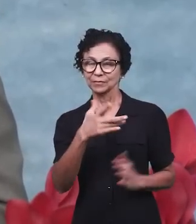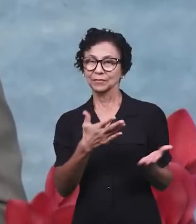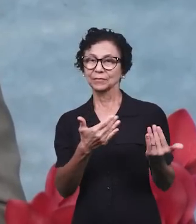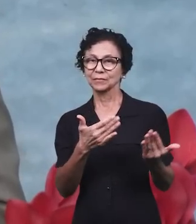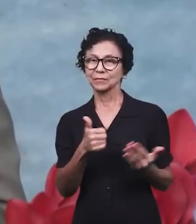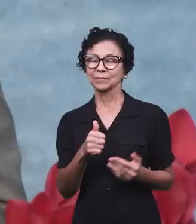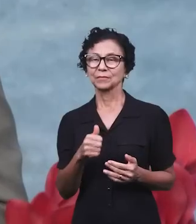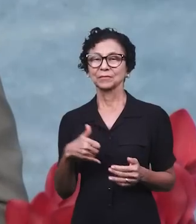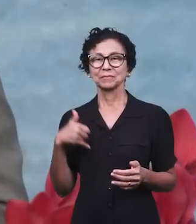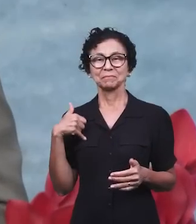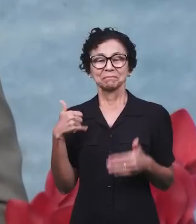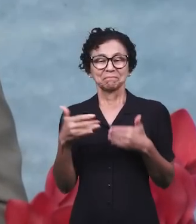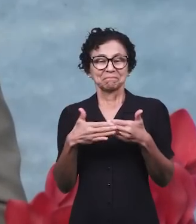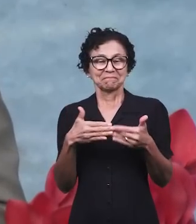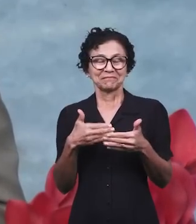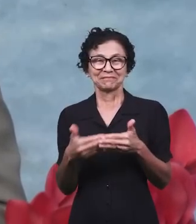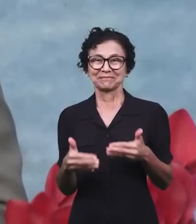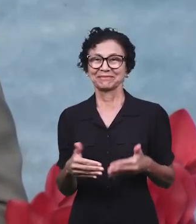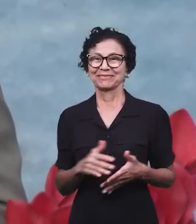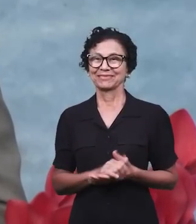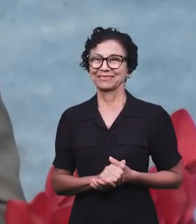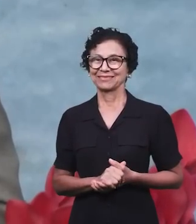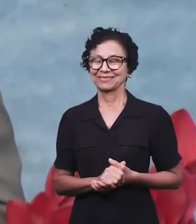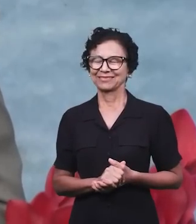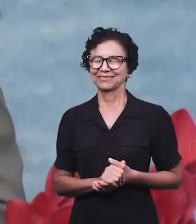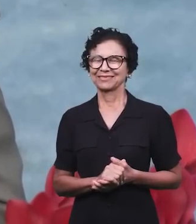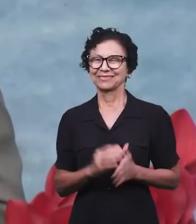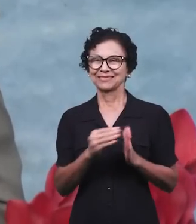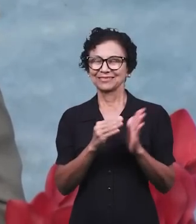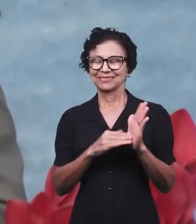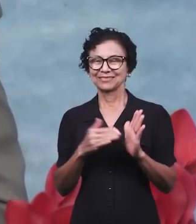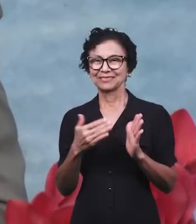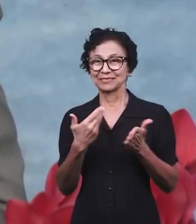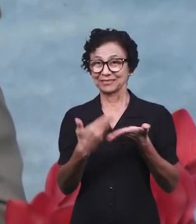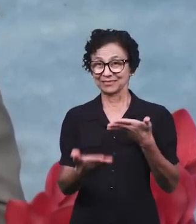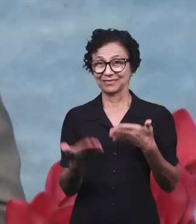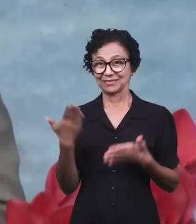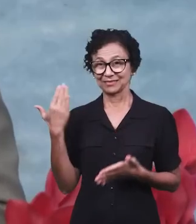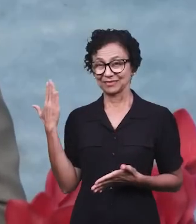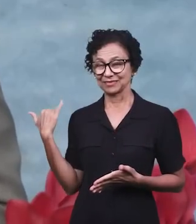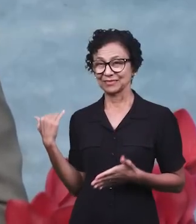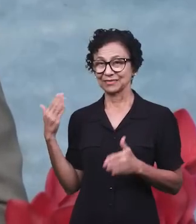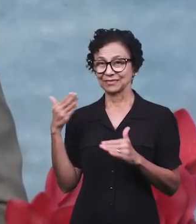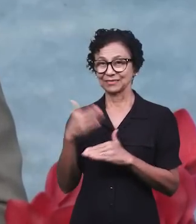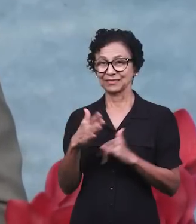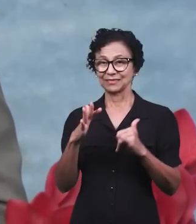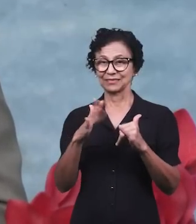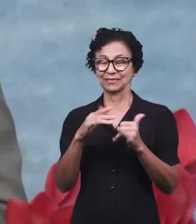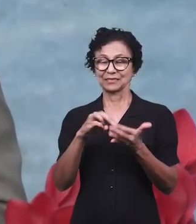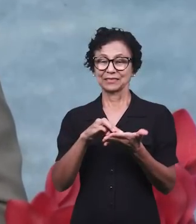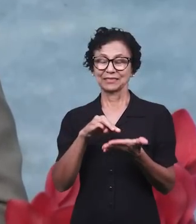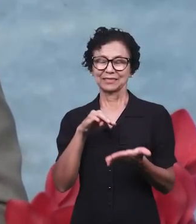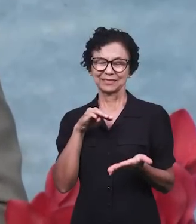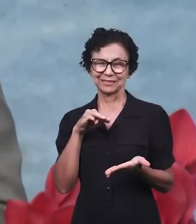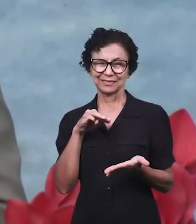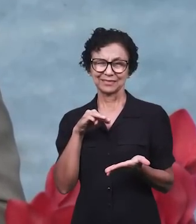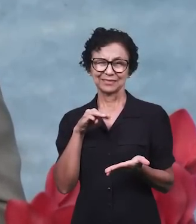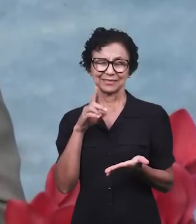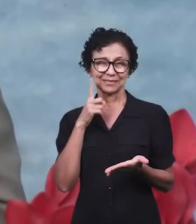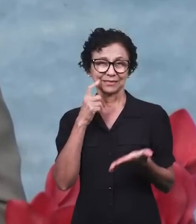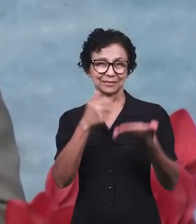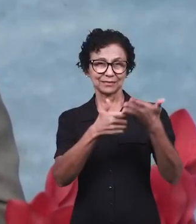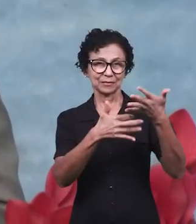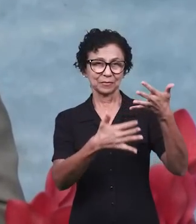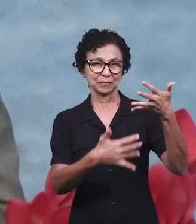você, jovem de todas as idades. E já sabe, perdeu os programas anteriores? O canal da Igreja Cristã Maranata no YouTube está tudo lá.